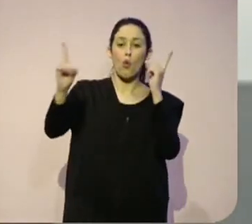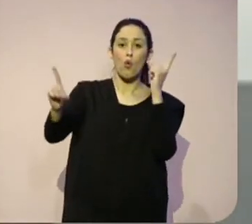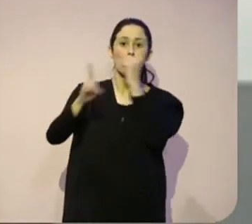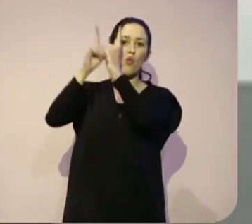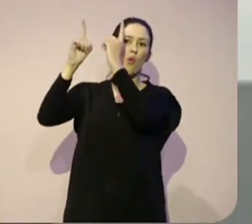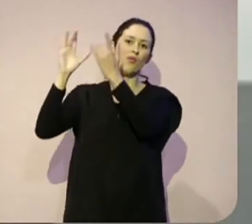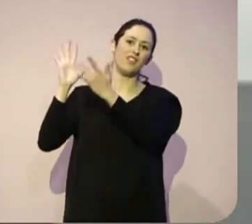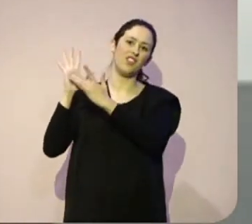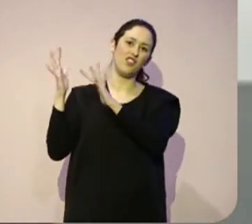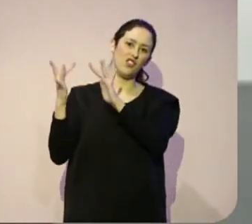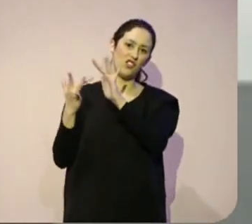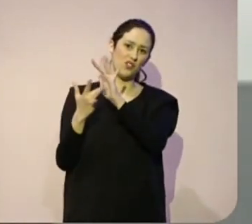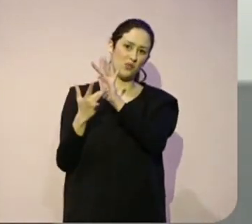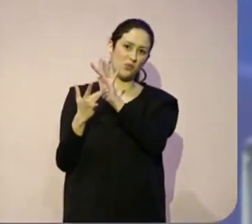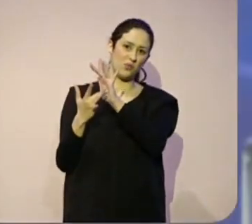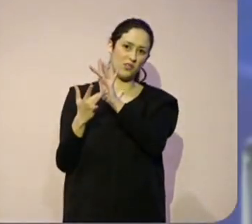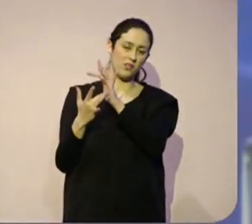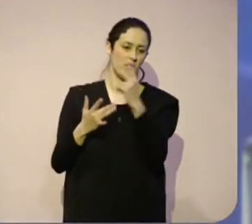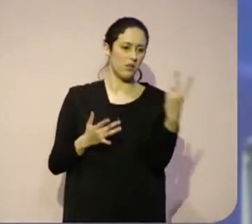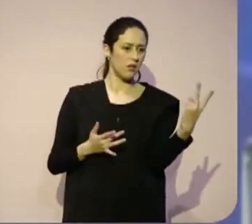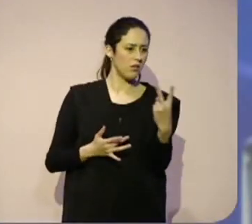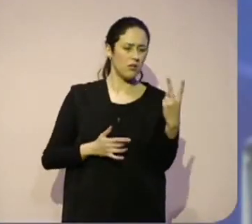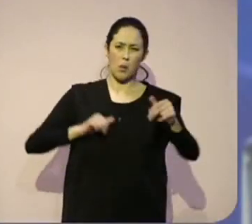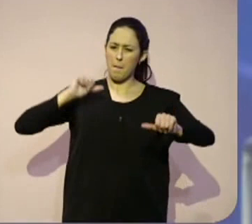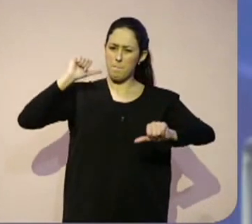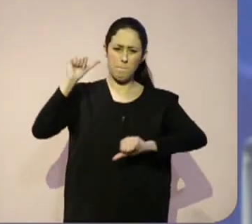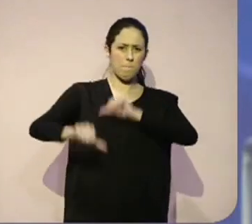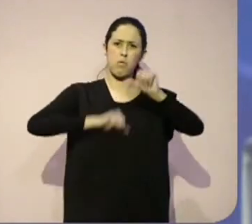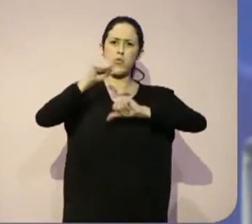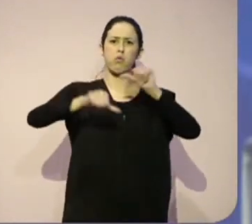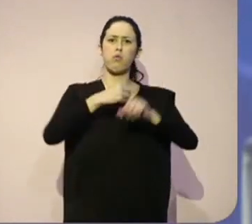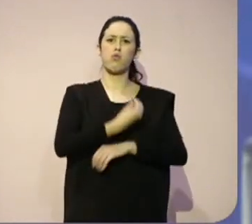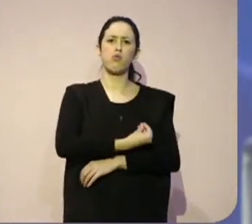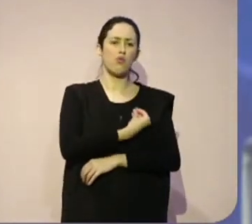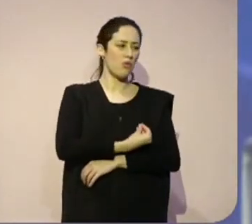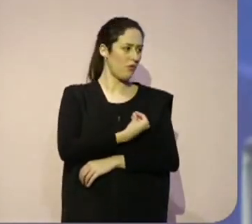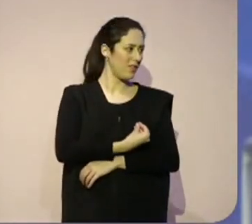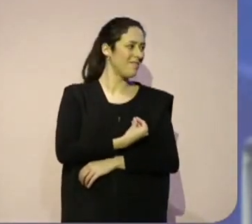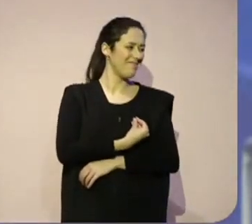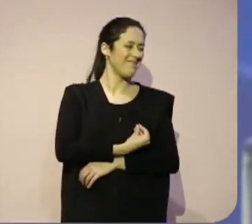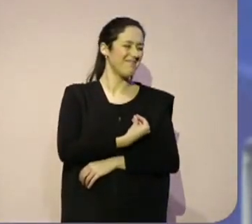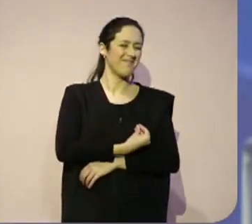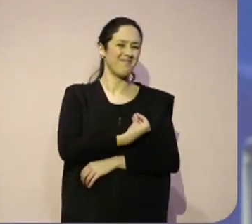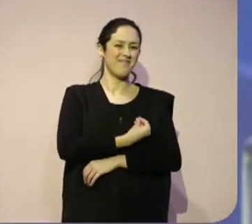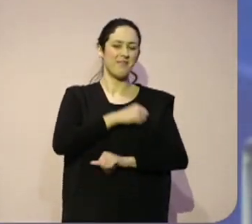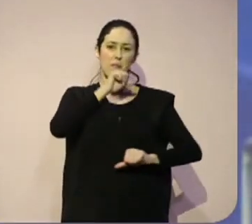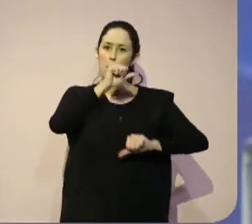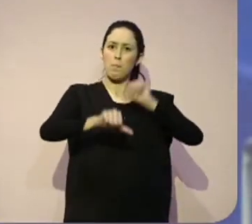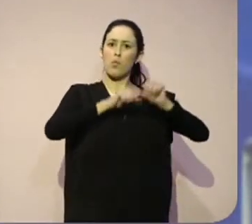com Jesus, que transformou toda a sua vida, que mudou toda a sua história.